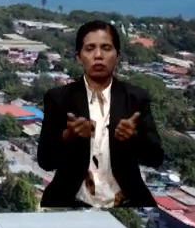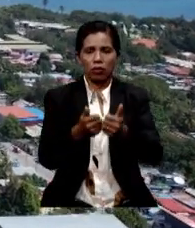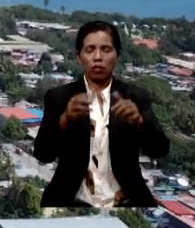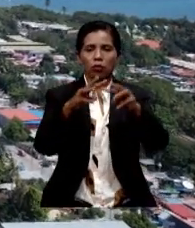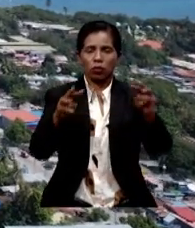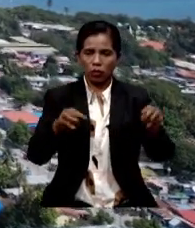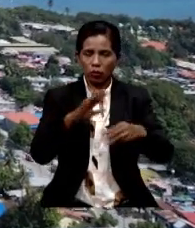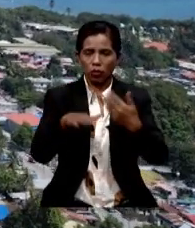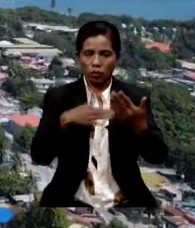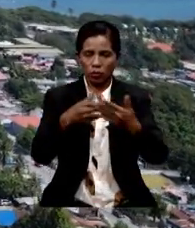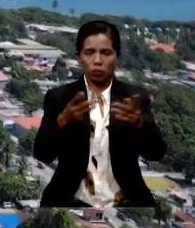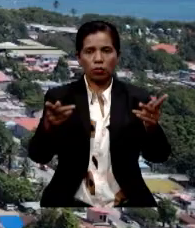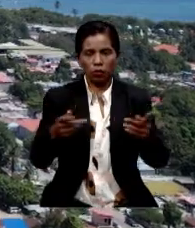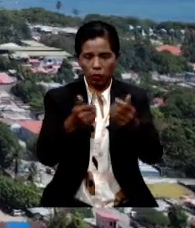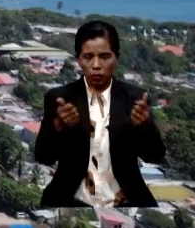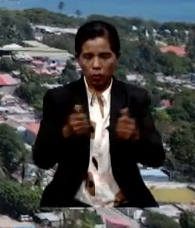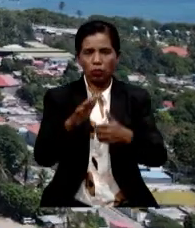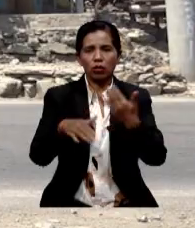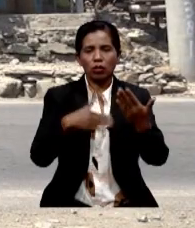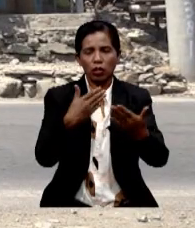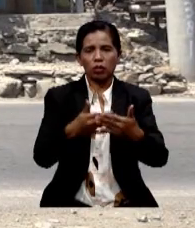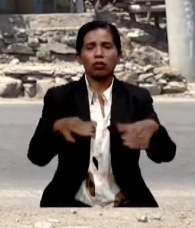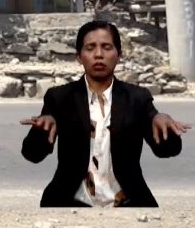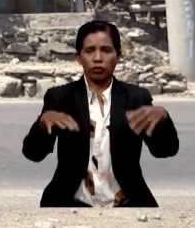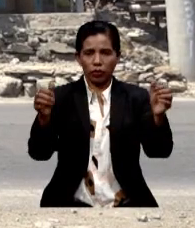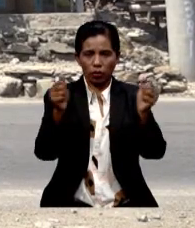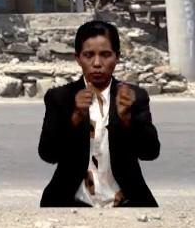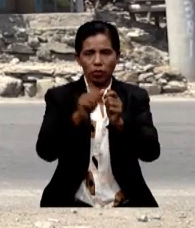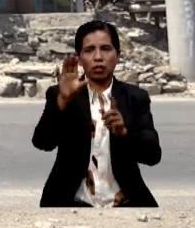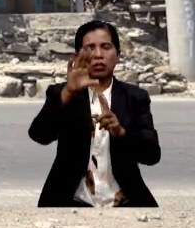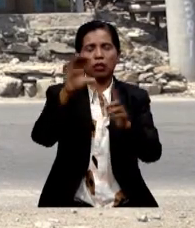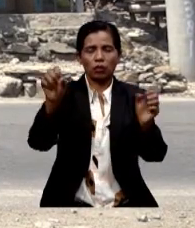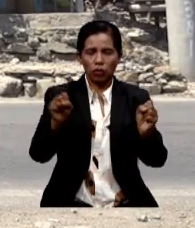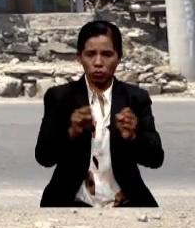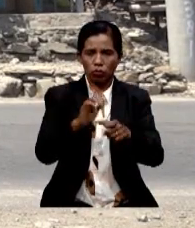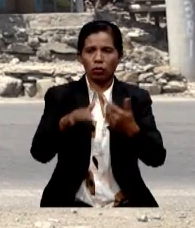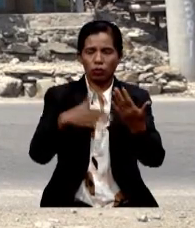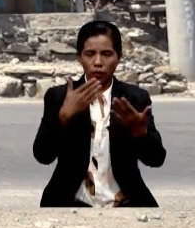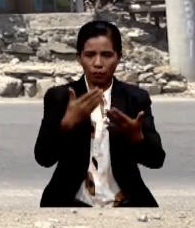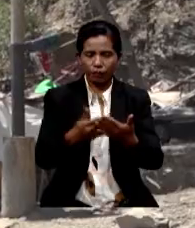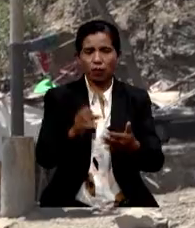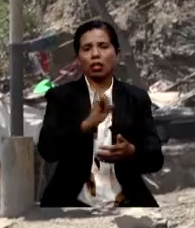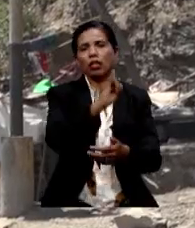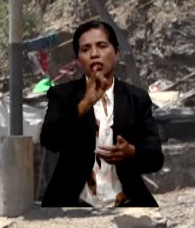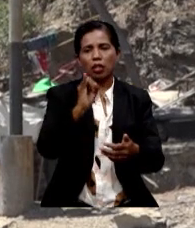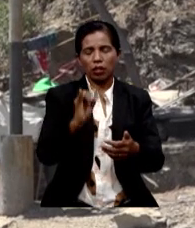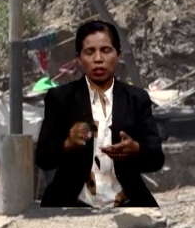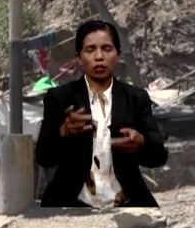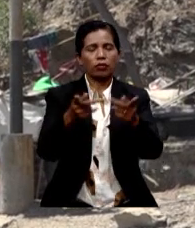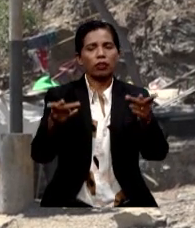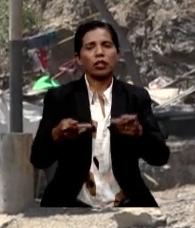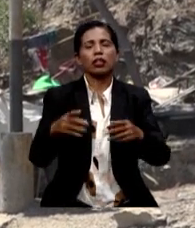município Sira, posto Sira. A tu coordena fale o safe suco Sira. A tu identifica a propriedade